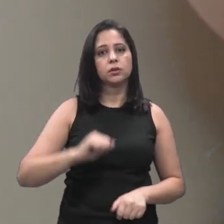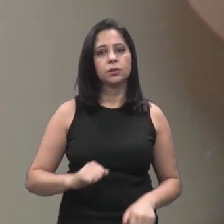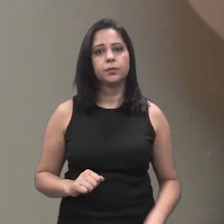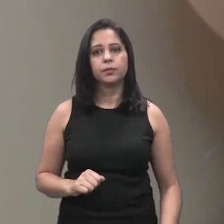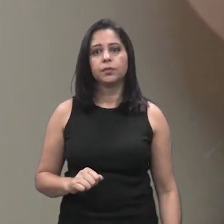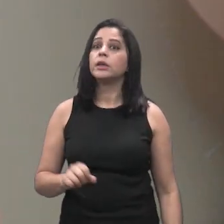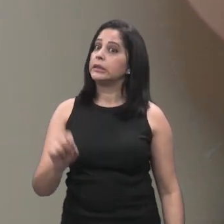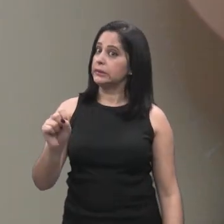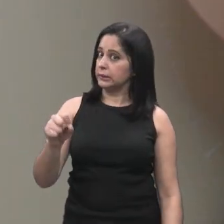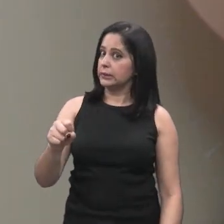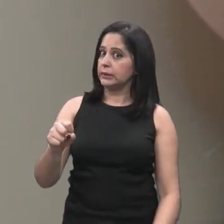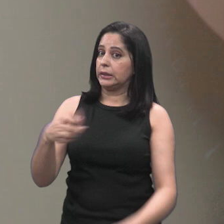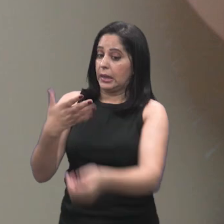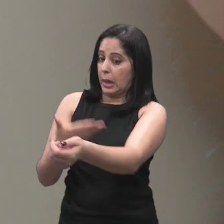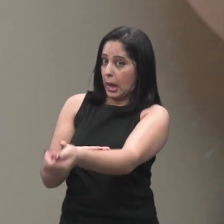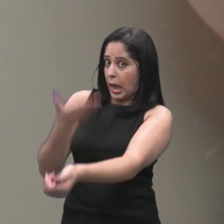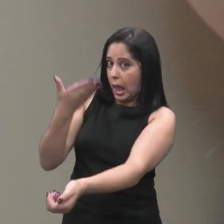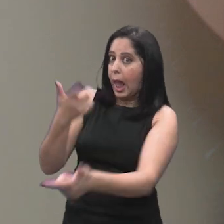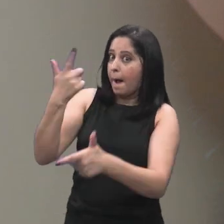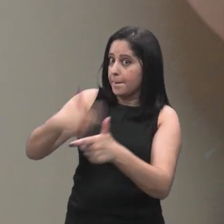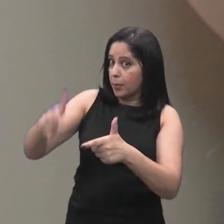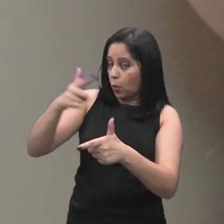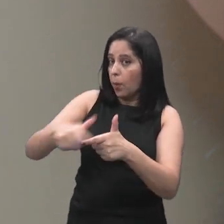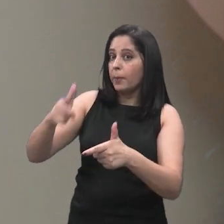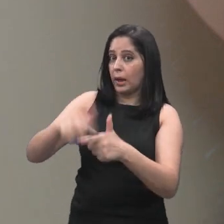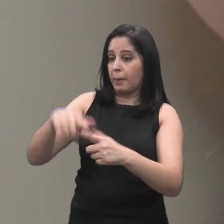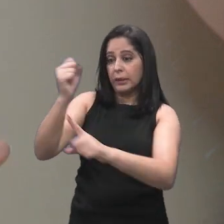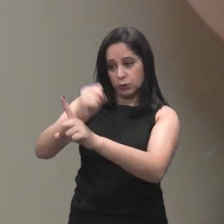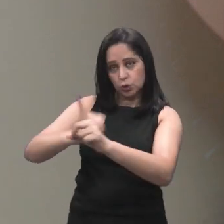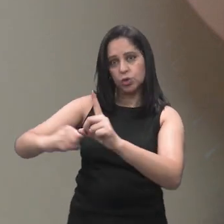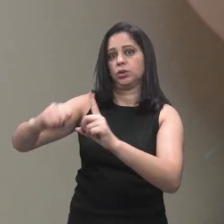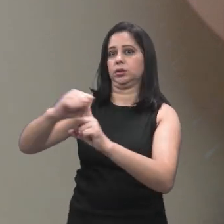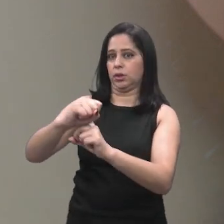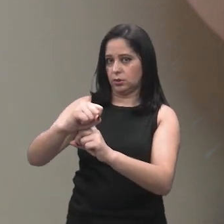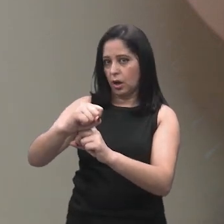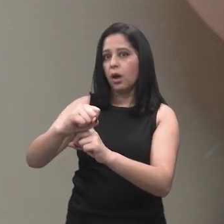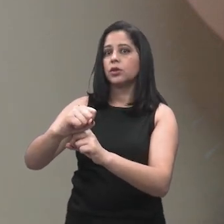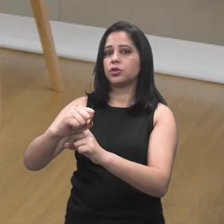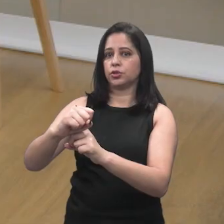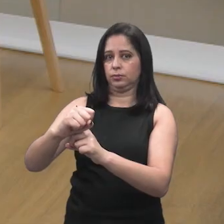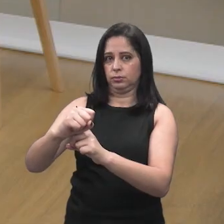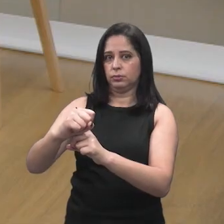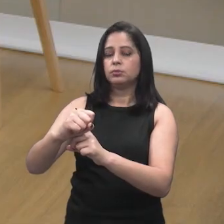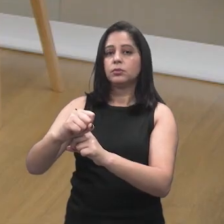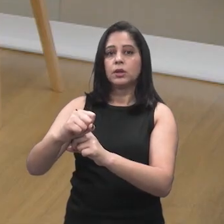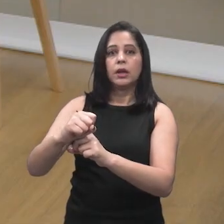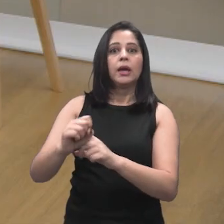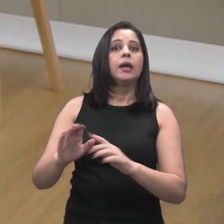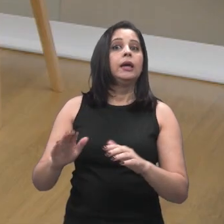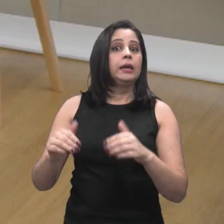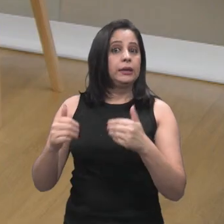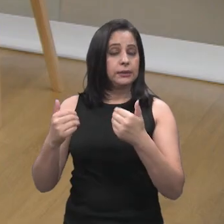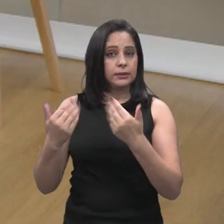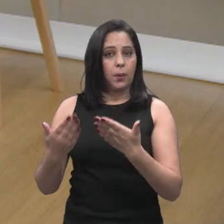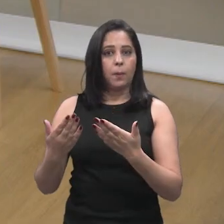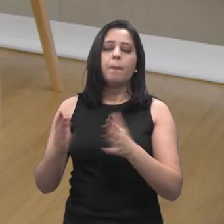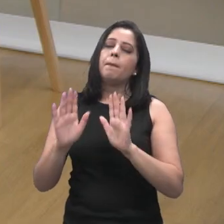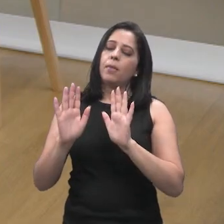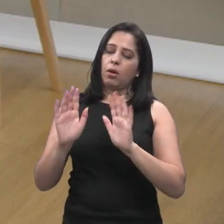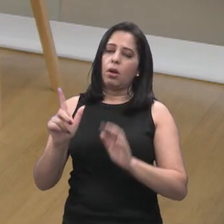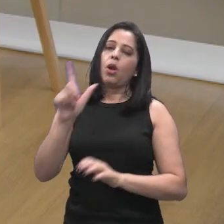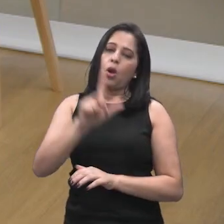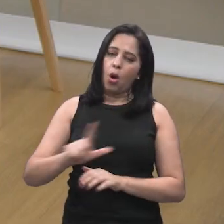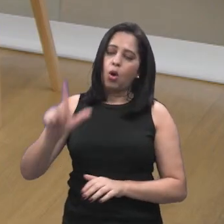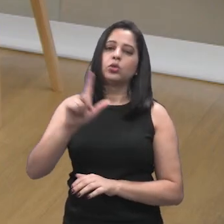né? Criar campanhas de conscientização mesmo, é um problema de saúde pública. Sim, a hipertensão arterial é um problema de saúde pública,